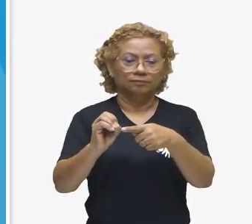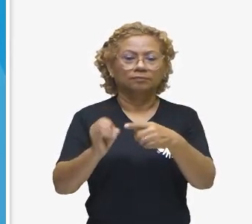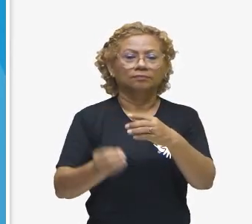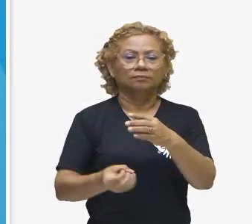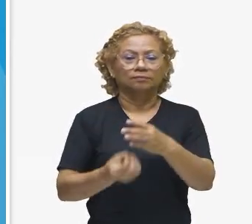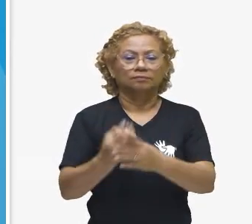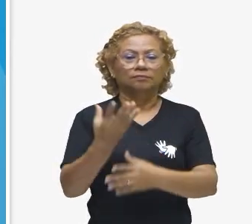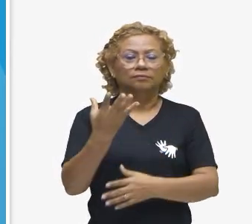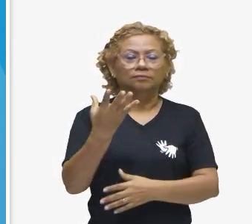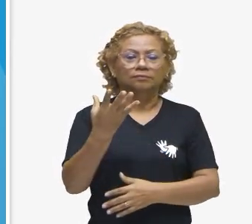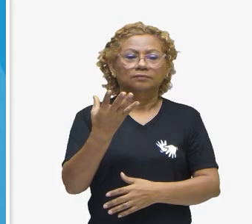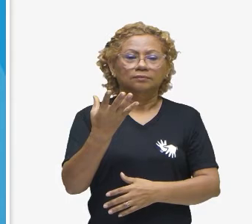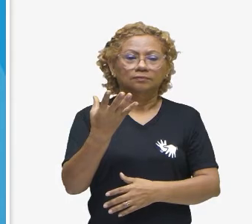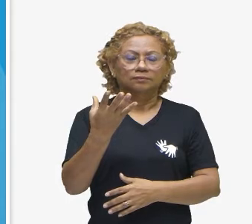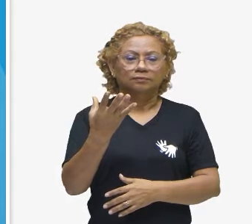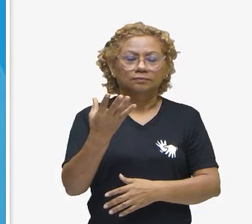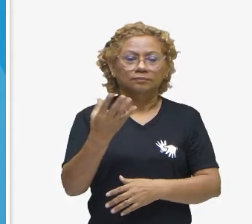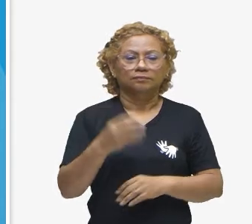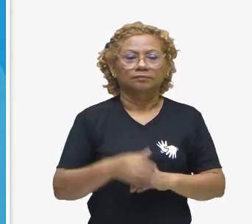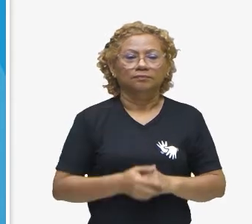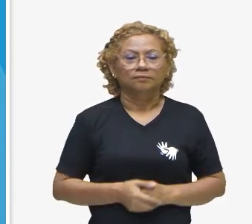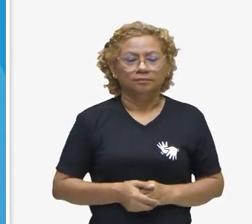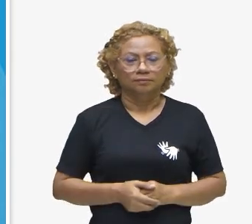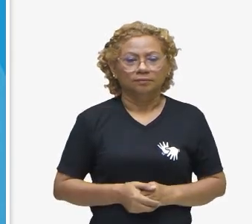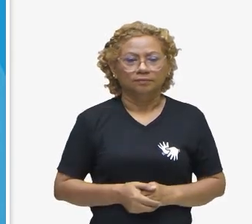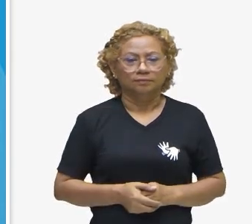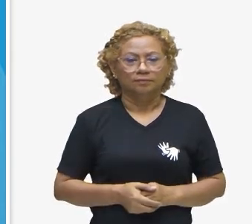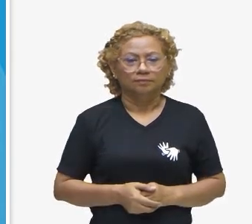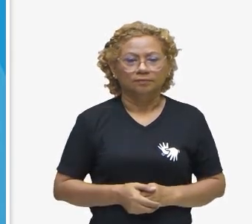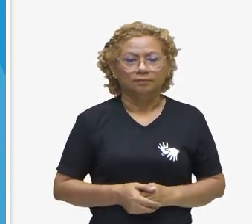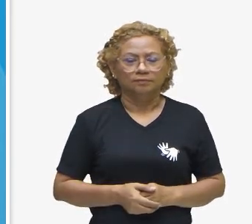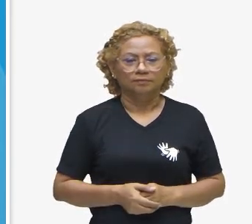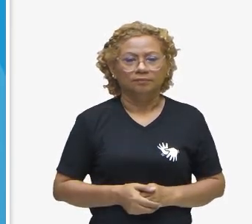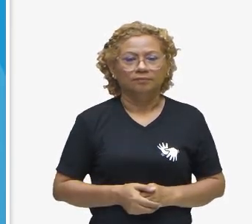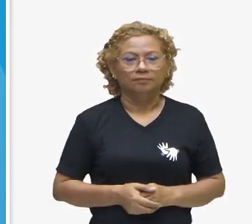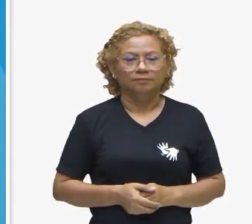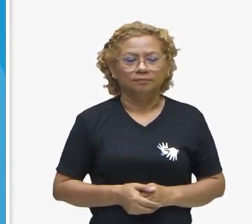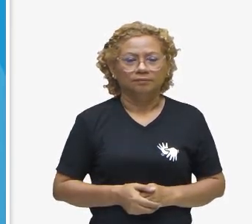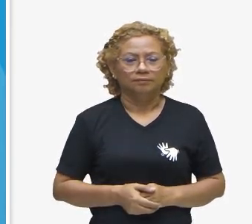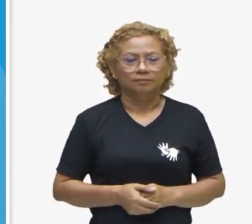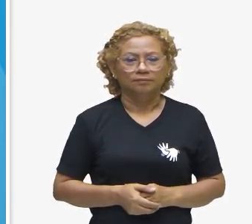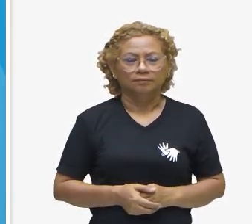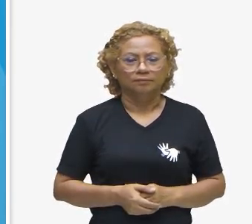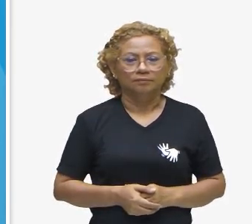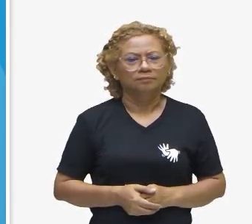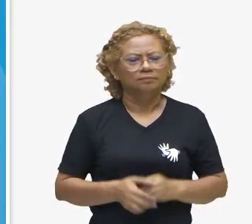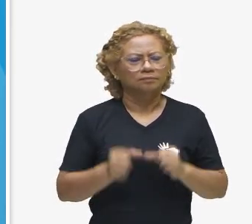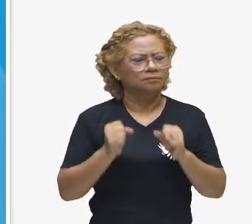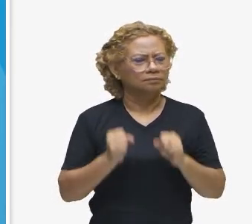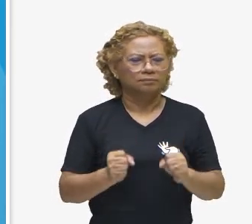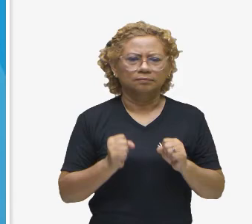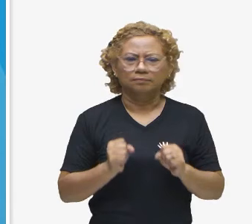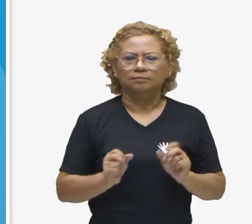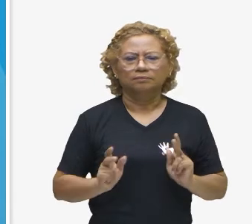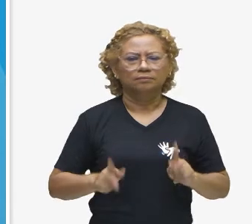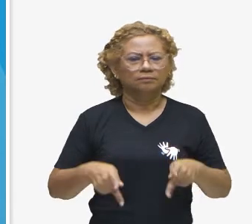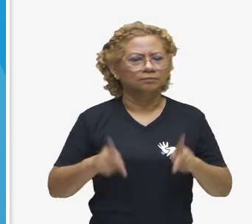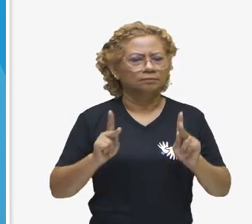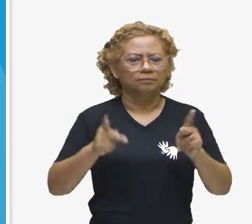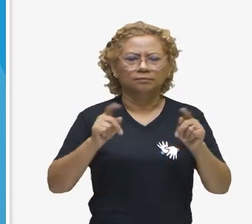esta forma parecida com o seno. Ó, e ele pode continuar para cá também,